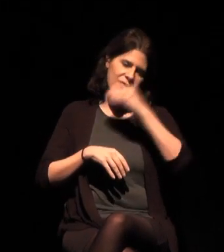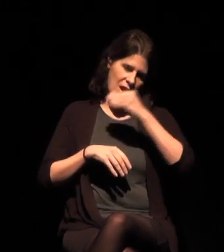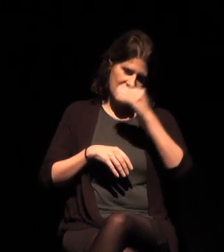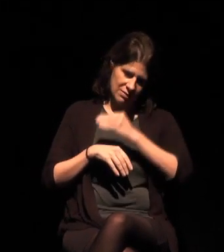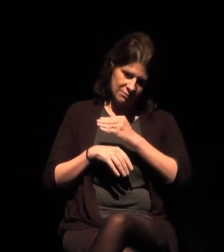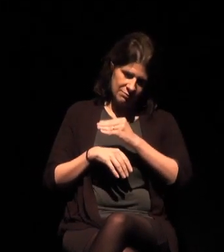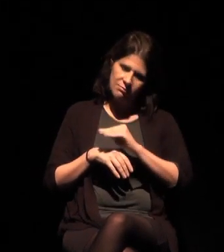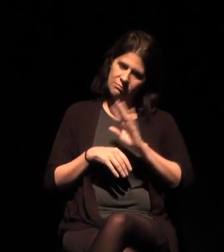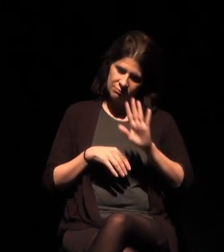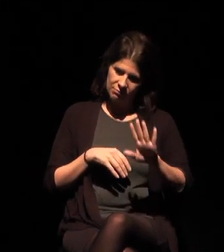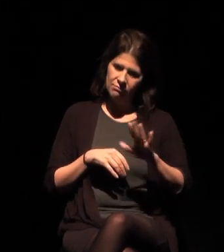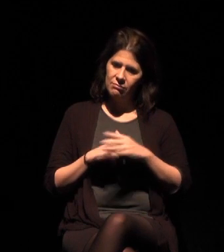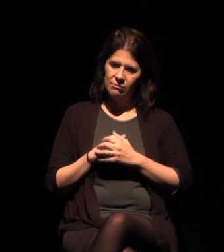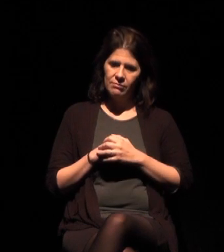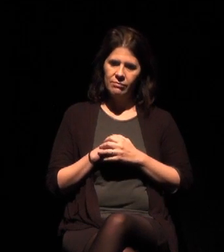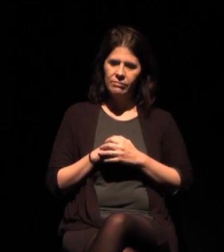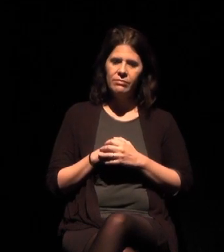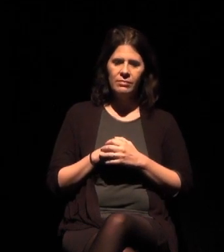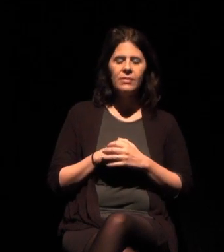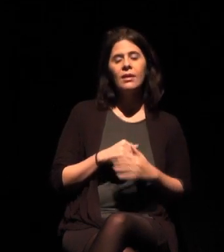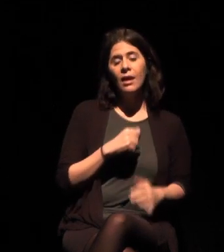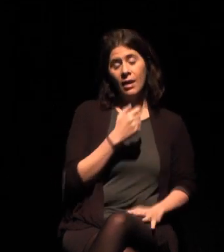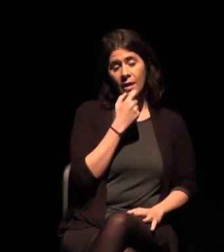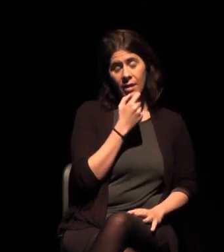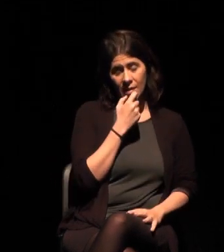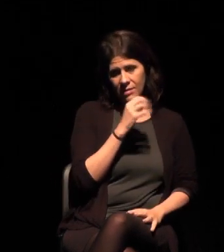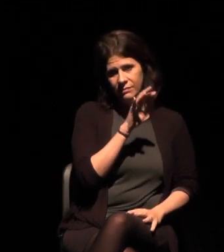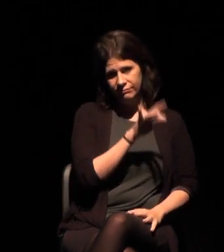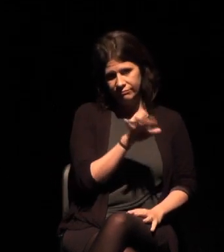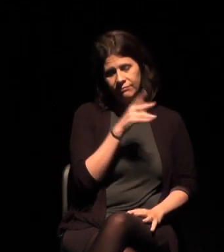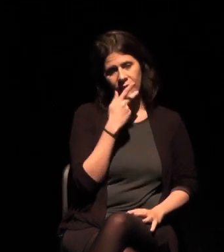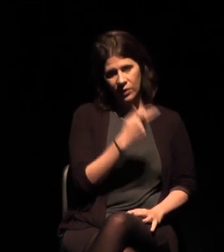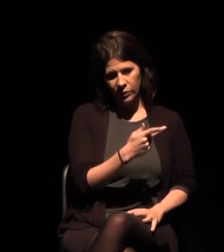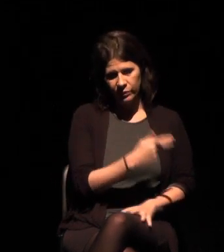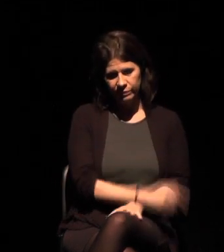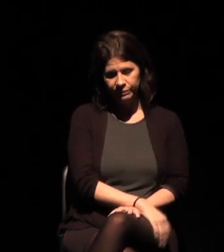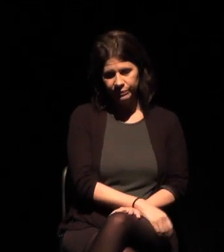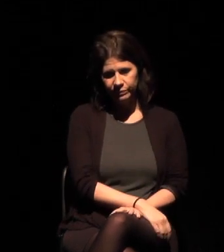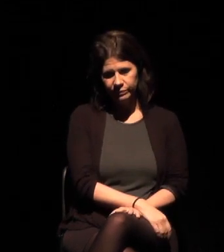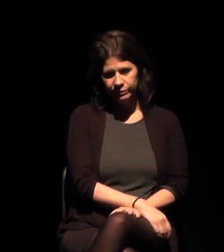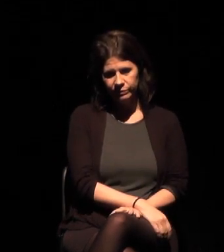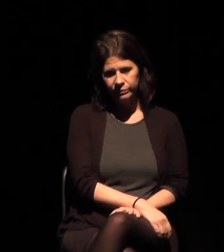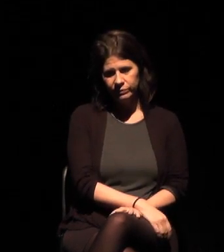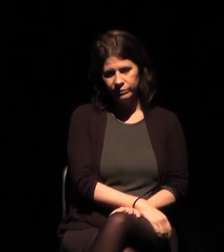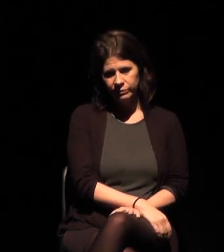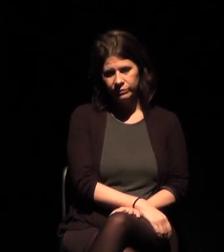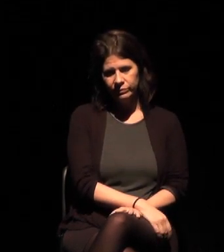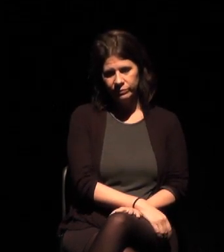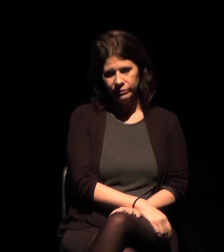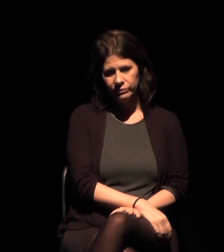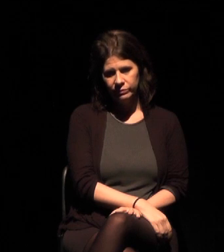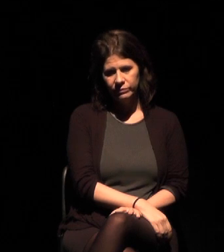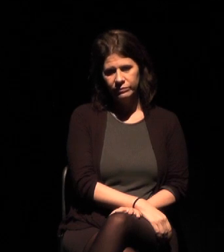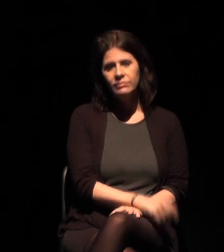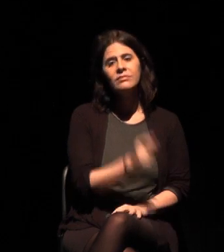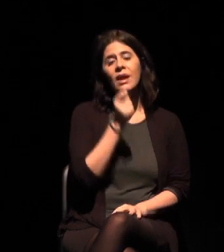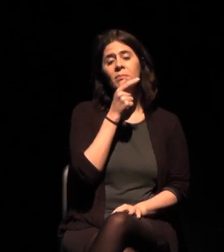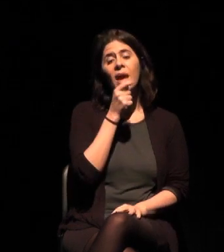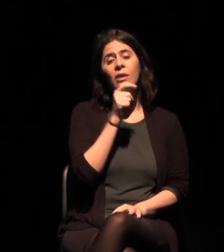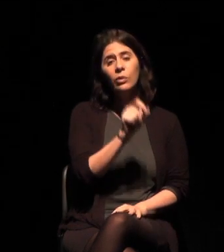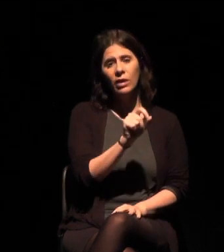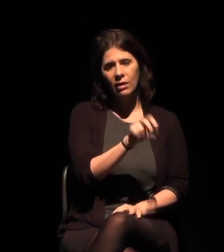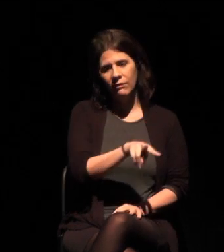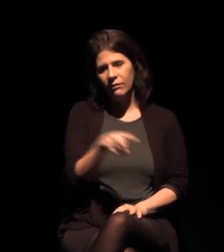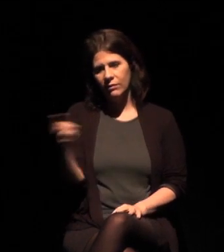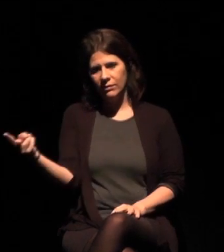em inglês é do espírito e do eln em bater flashes week ea piada que isso tinha ido para o russo e inglês